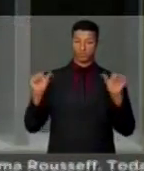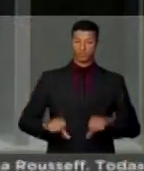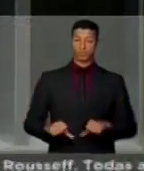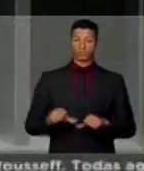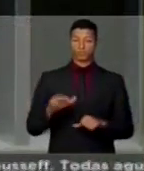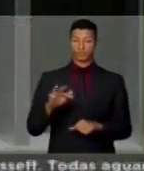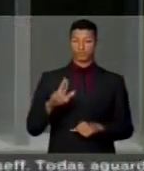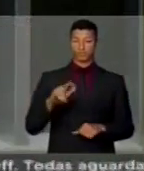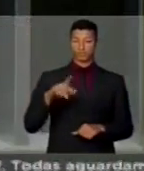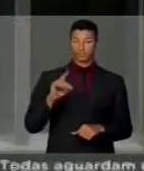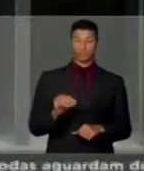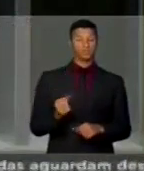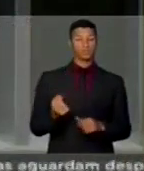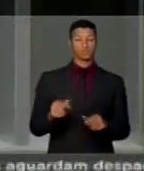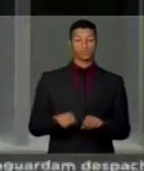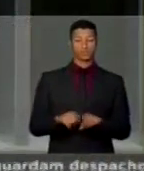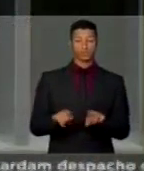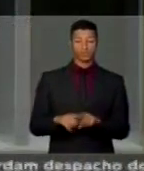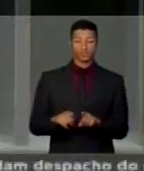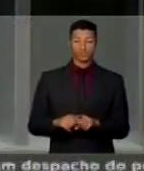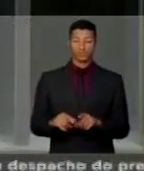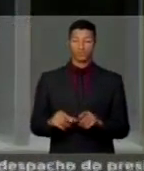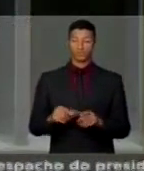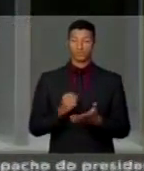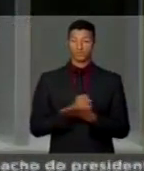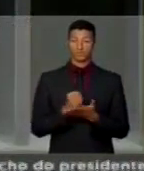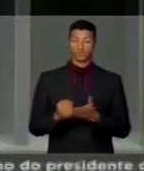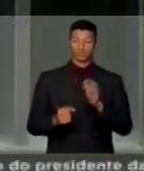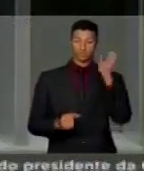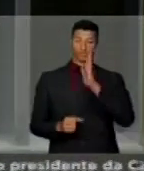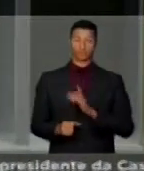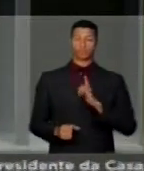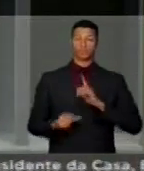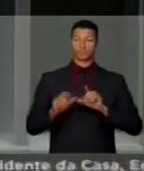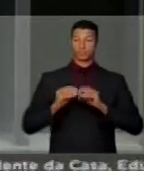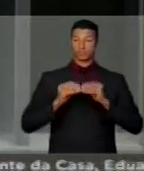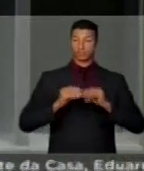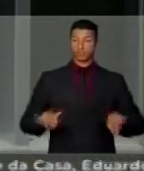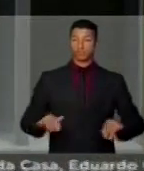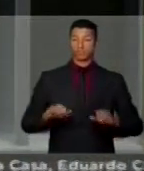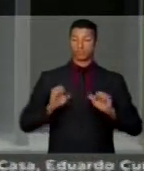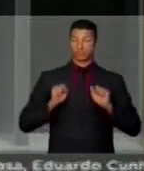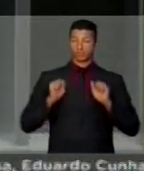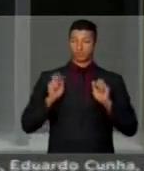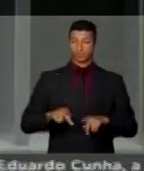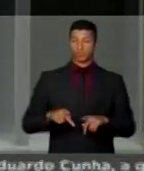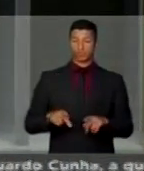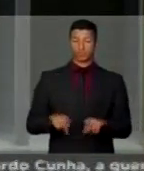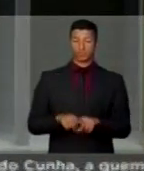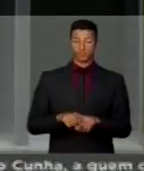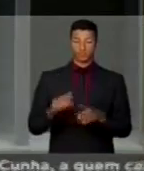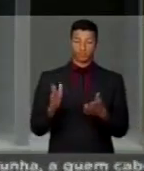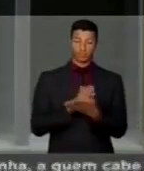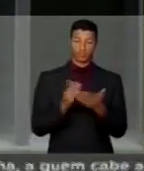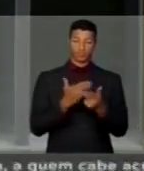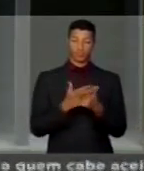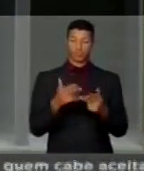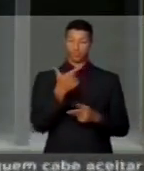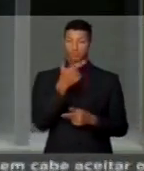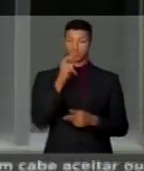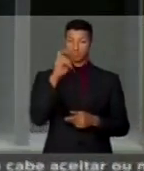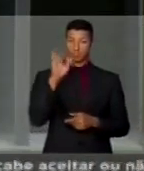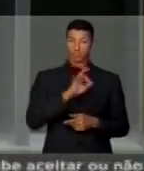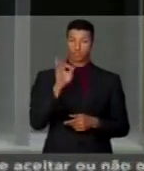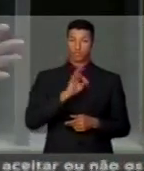fundos de pensão. Aliás, os carteiros do Brasil vão ter um prejuízo nas suas aposentadorias de algo em torno de